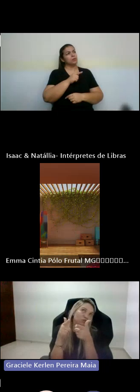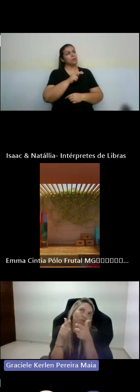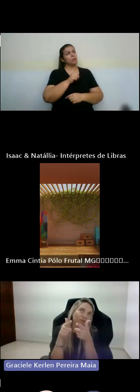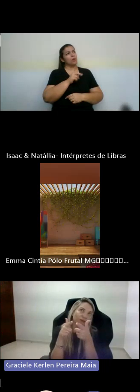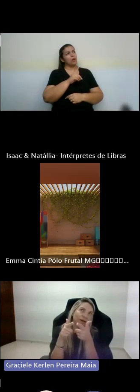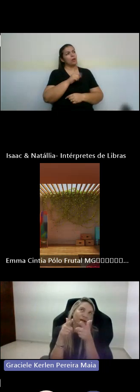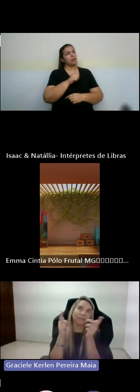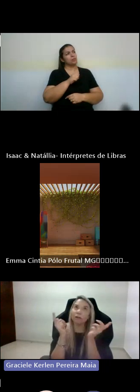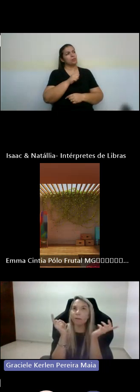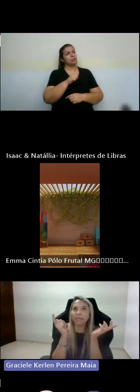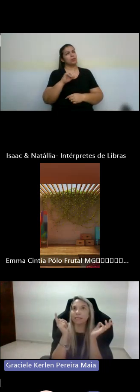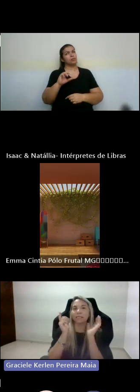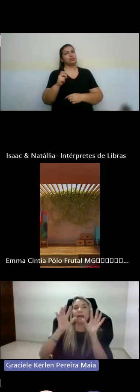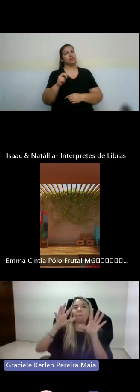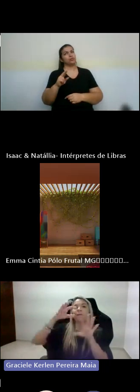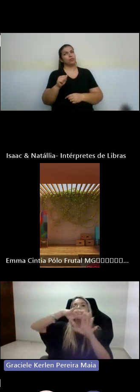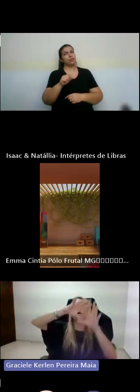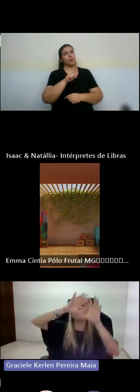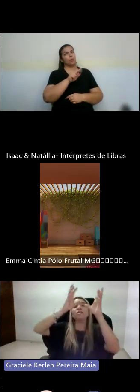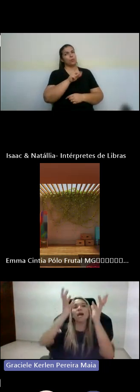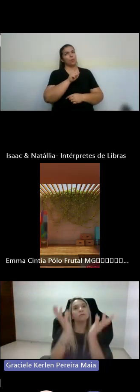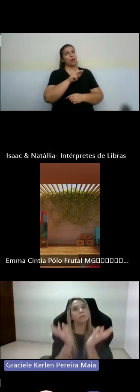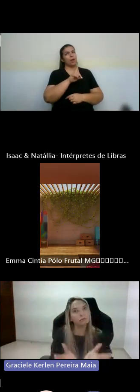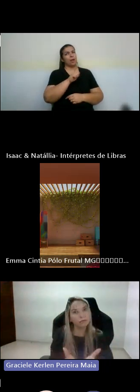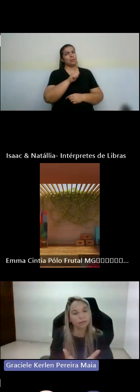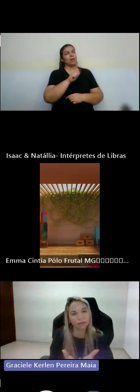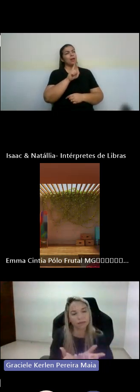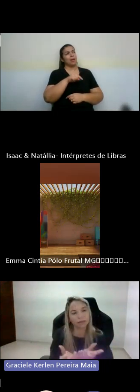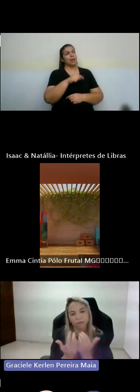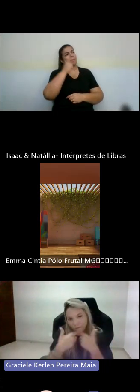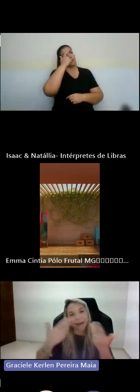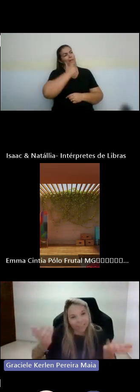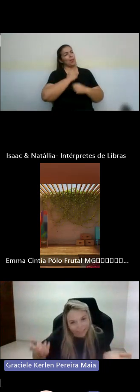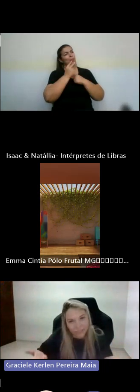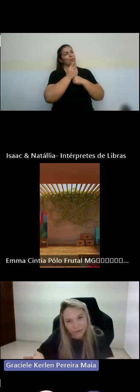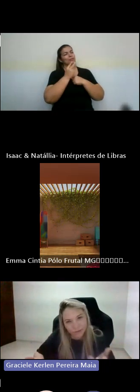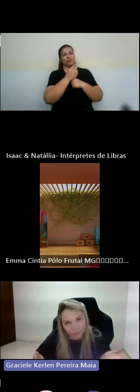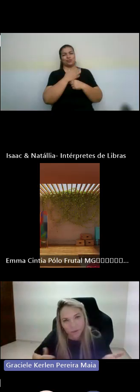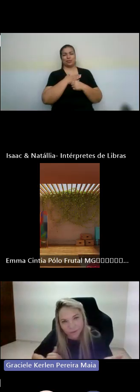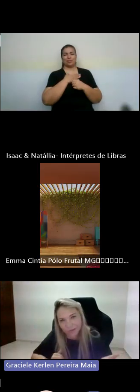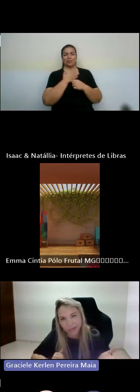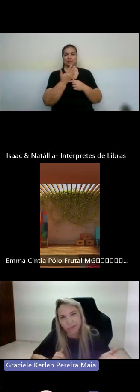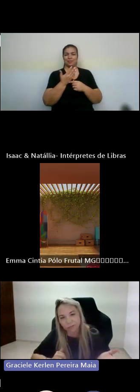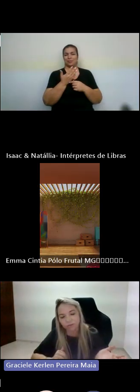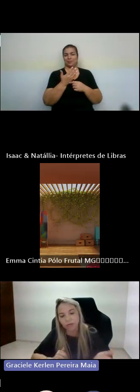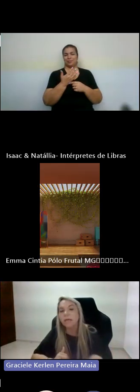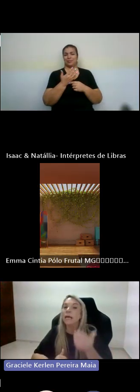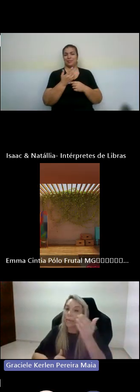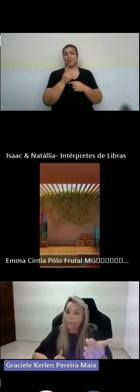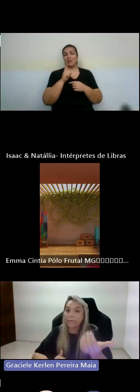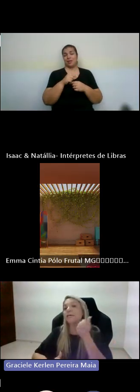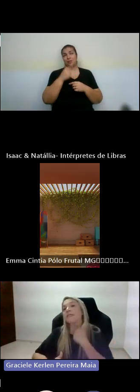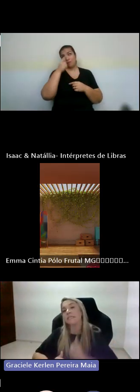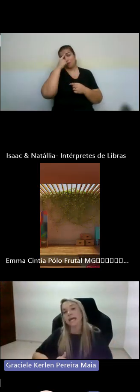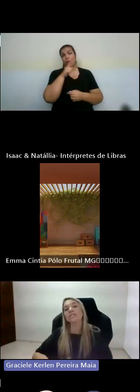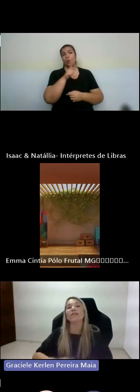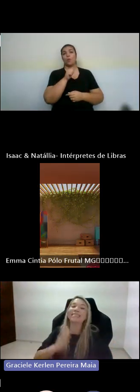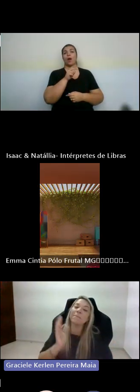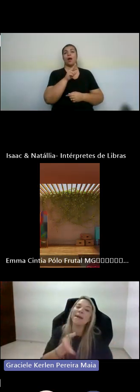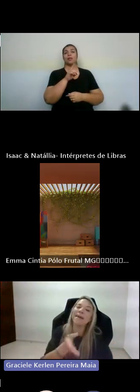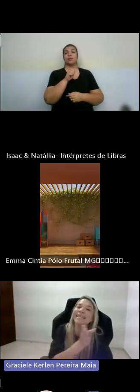guardar da chuva. Você não pensa nisso, você já pensa no objeto em si que nos guarda da chuva, nos protege da chuva. Em língua